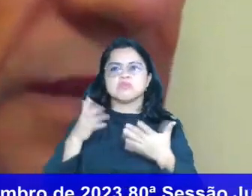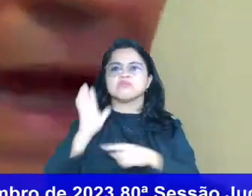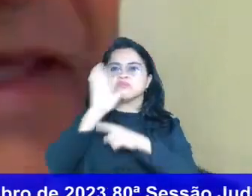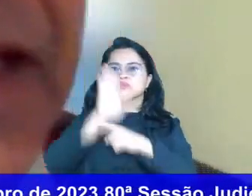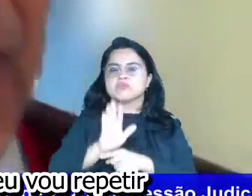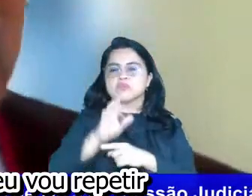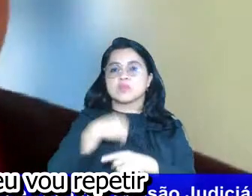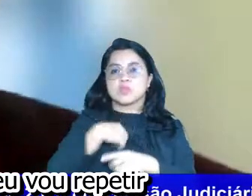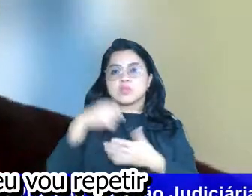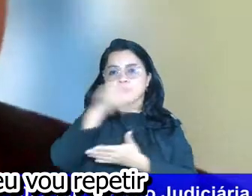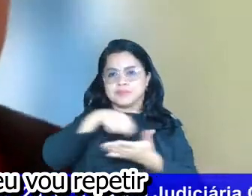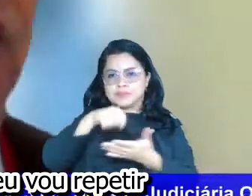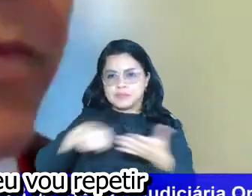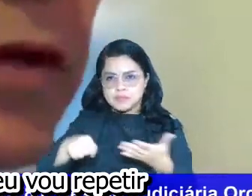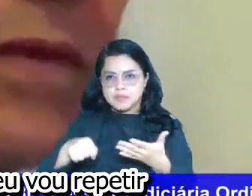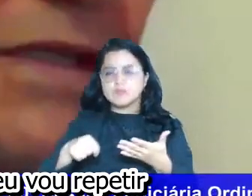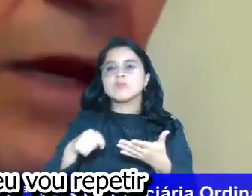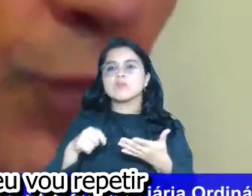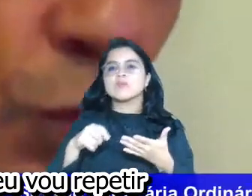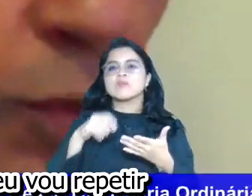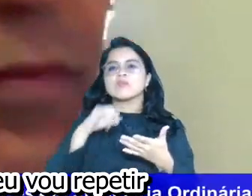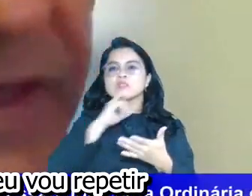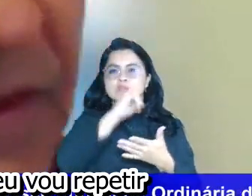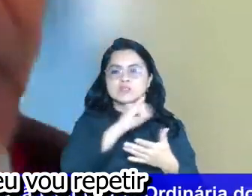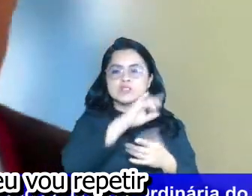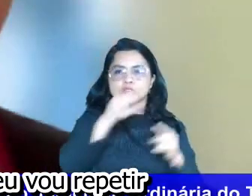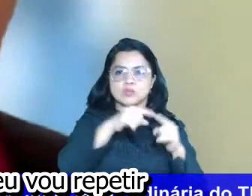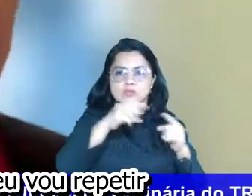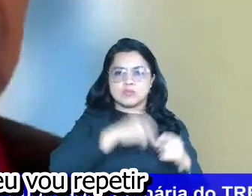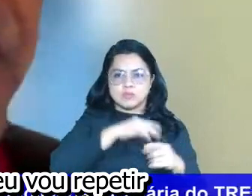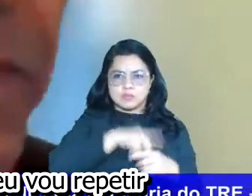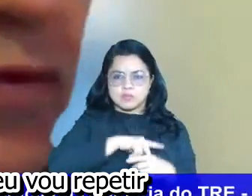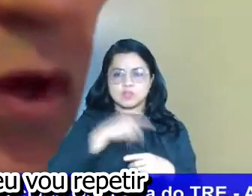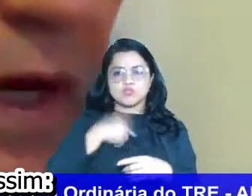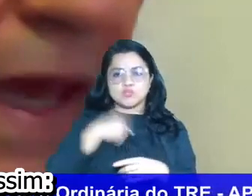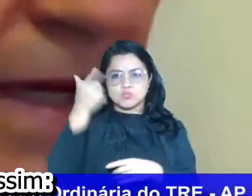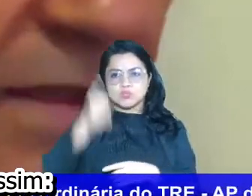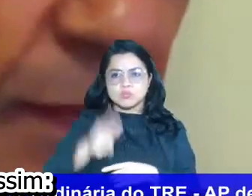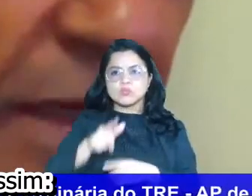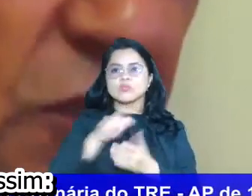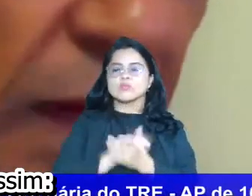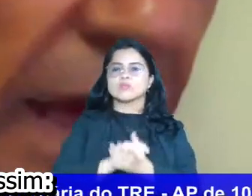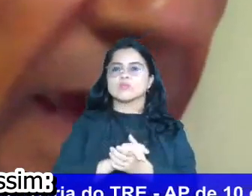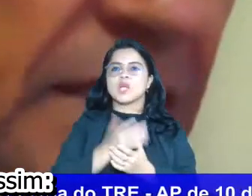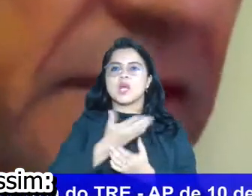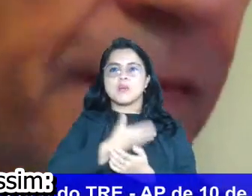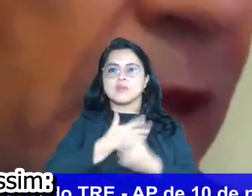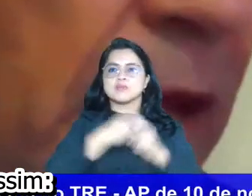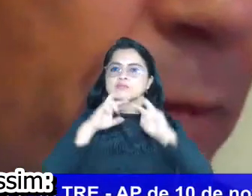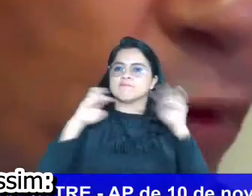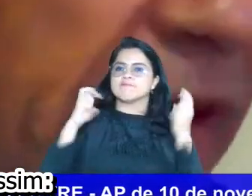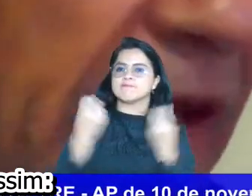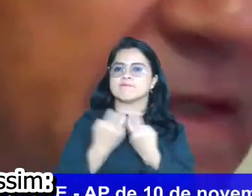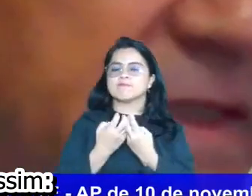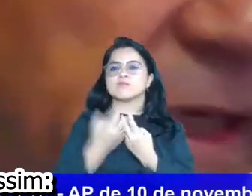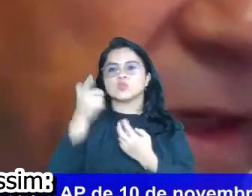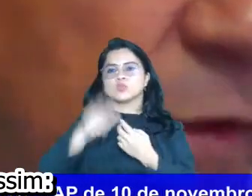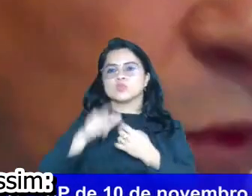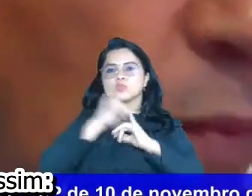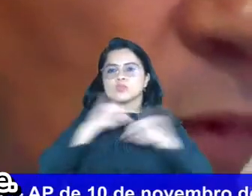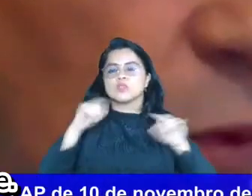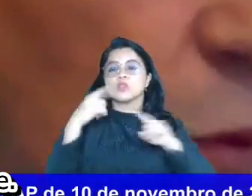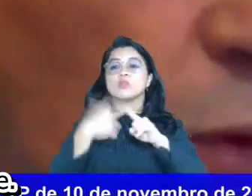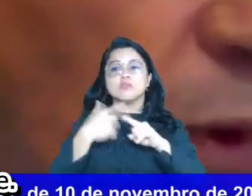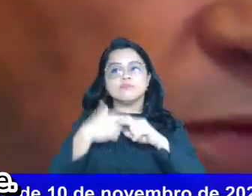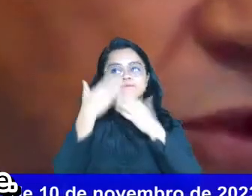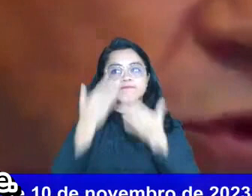outros atos, aquele, inclusive, foi dito pelo Ministério Público, mas eu vou repetir para os colegas e para as colegas, porque é